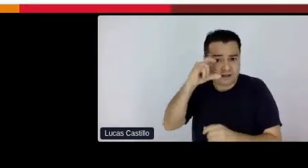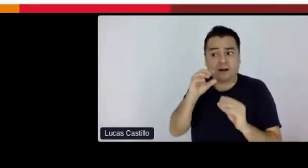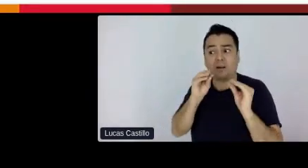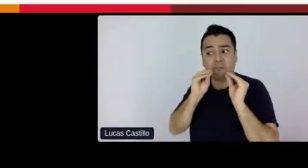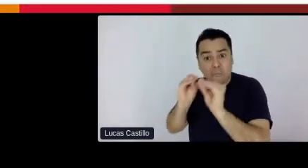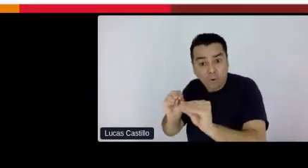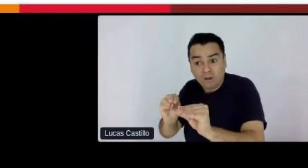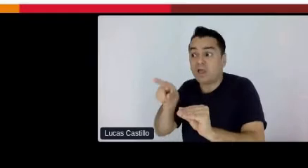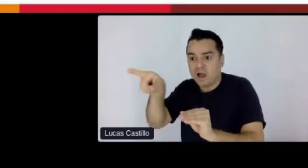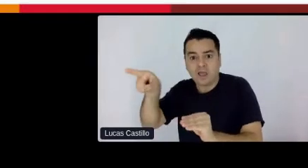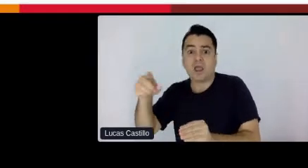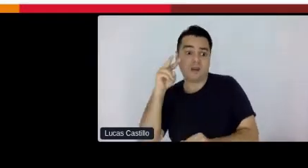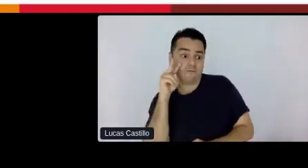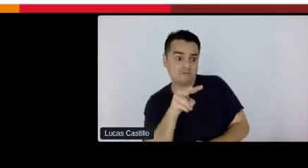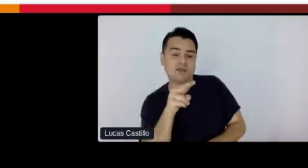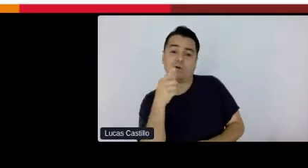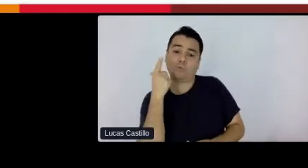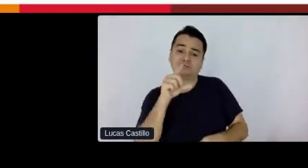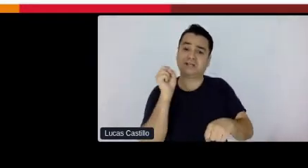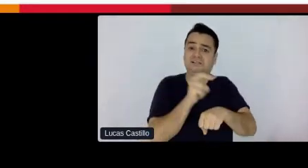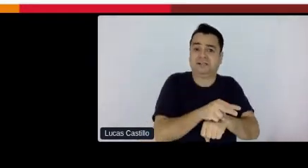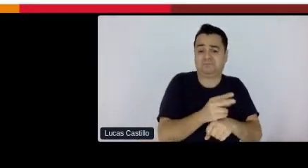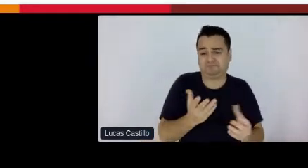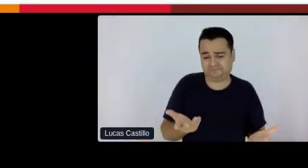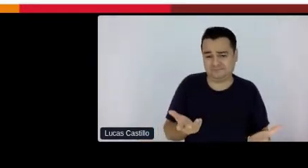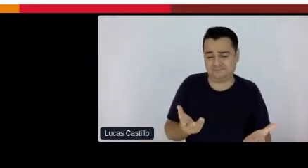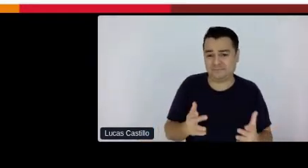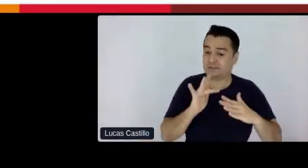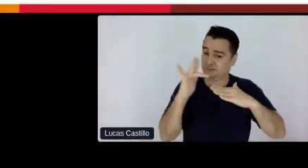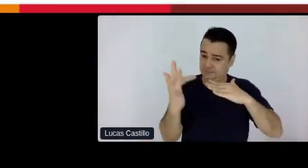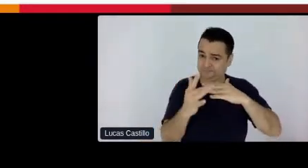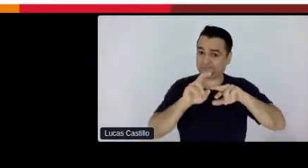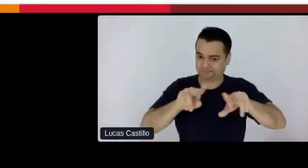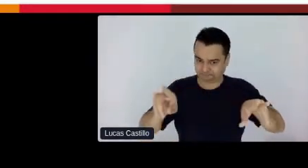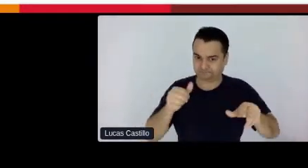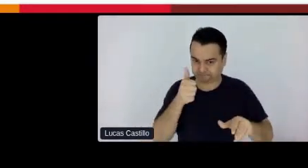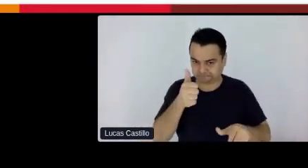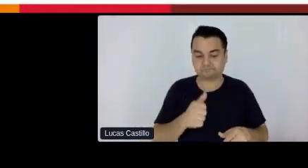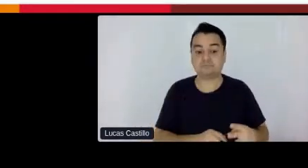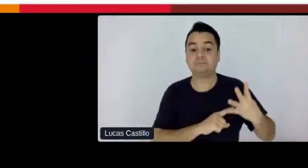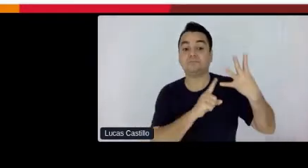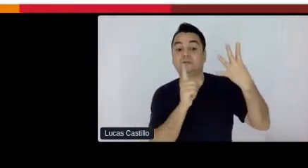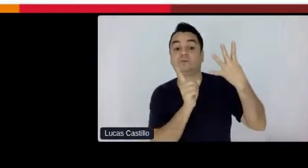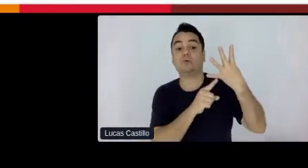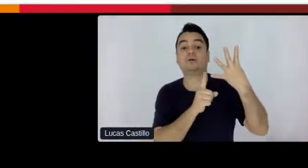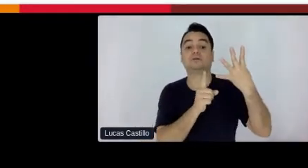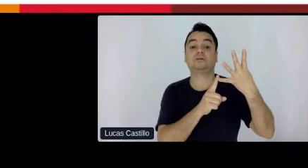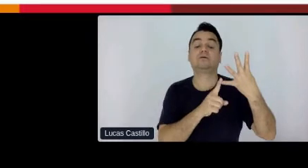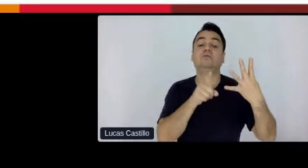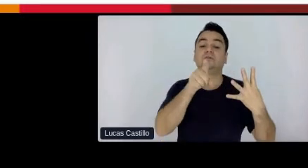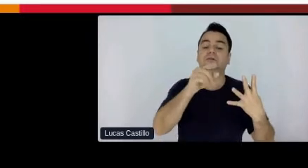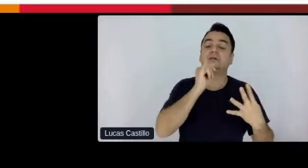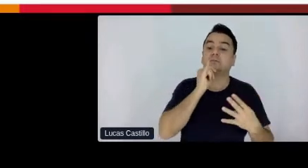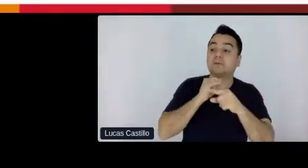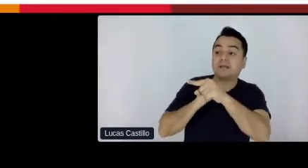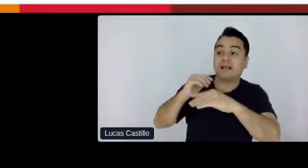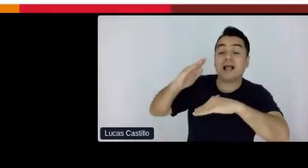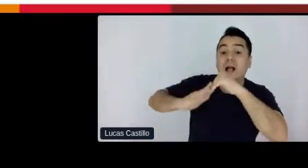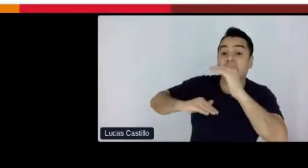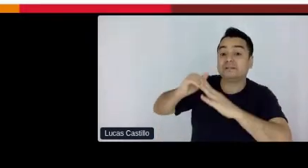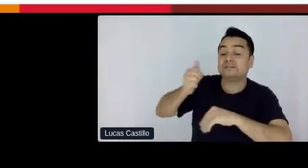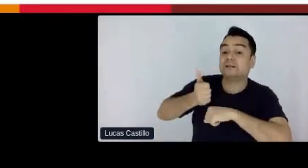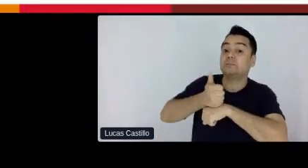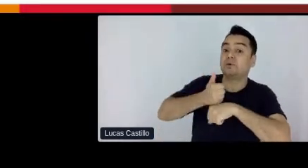gente sempre levar em consideração esses pontos. Ponto 4. Priorize as capacidades profissionais durante a